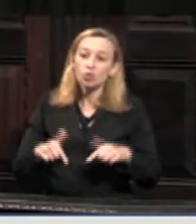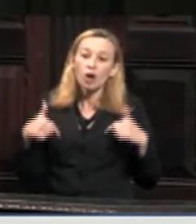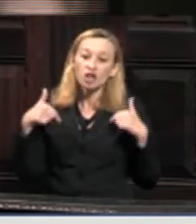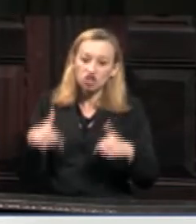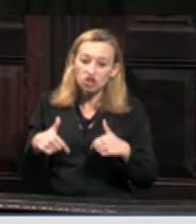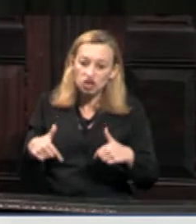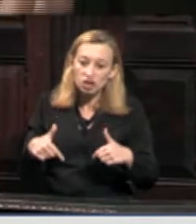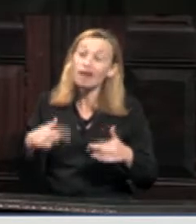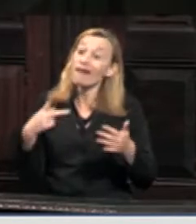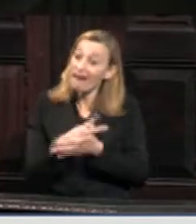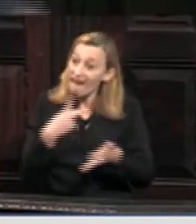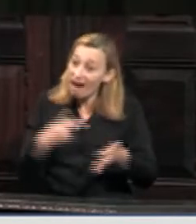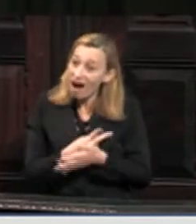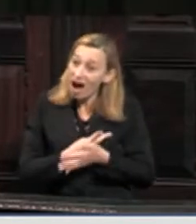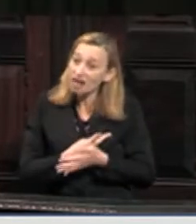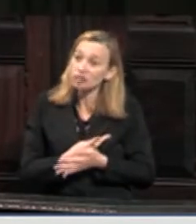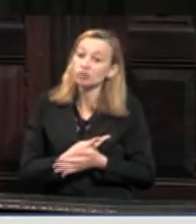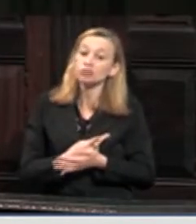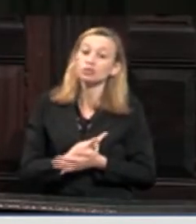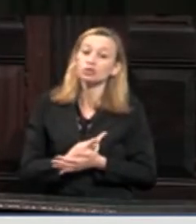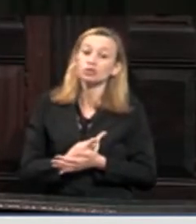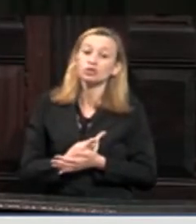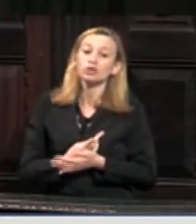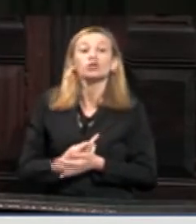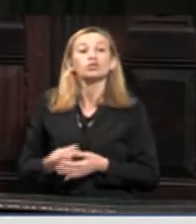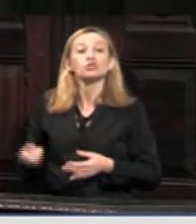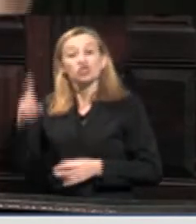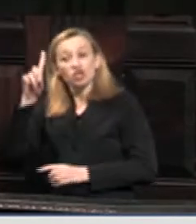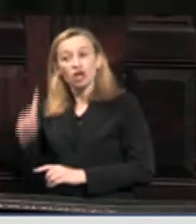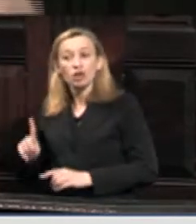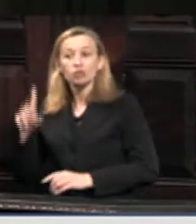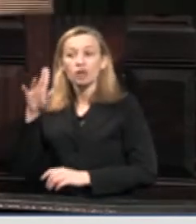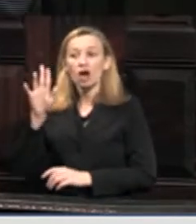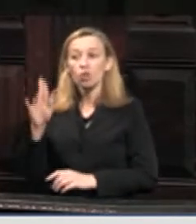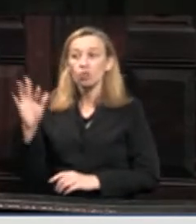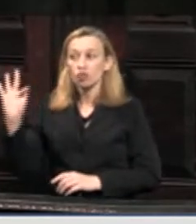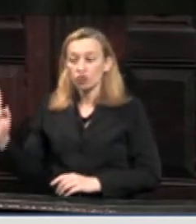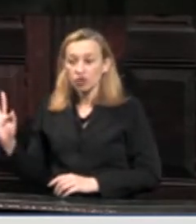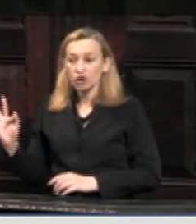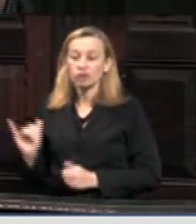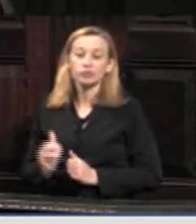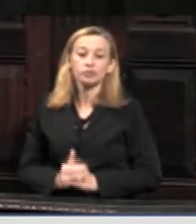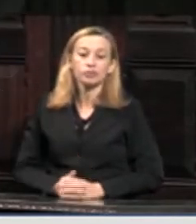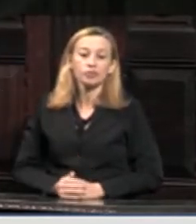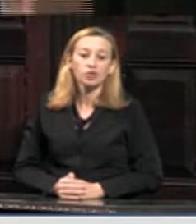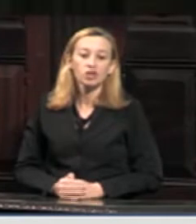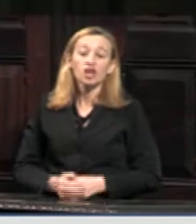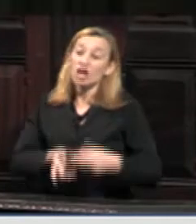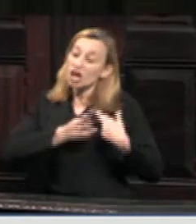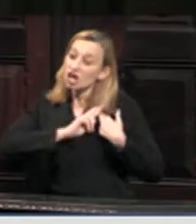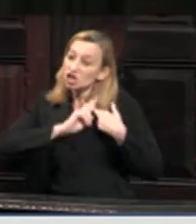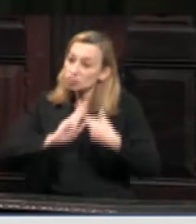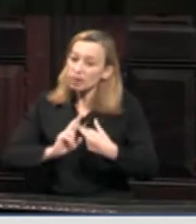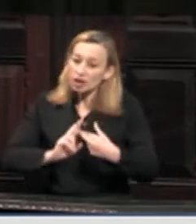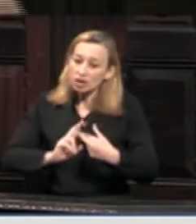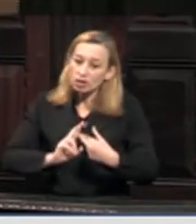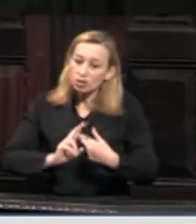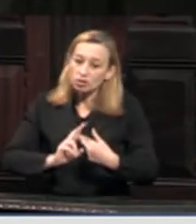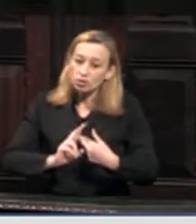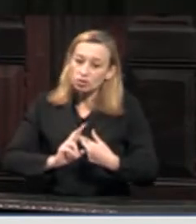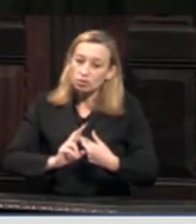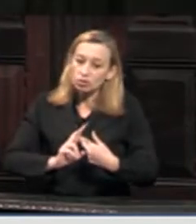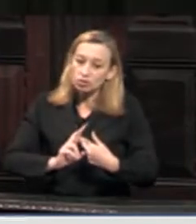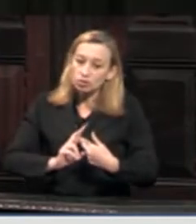de desagravo à comunidade acadêmica da Faculdade de Direito da UF, um ato pelo respeito à autonomia, que é um